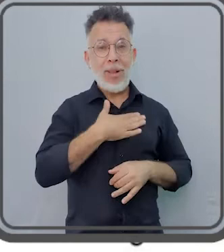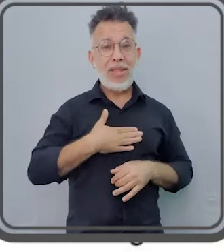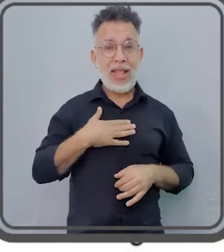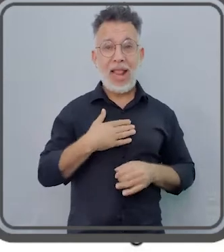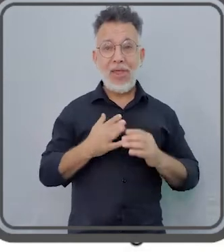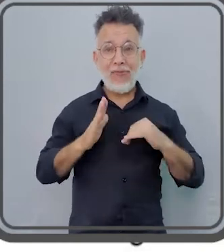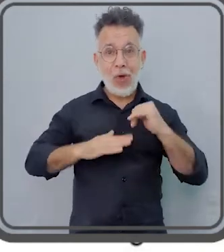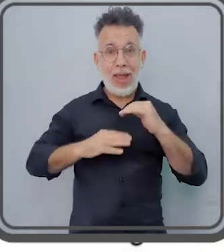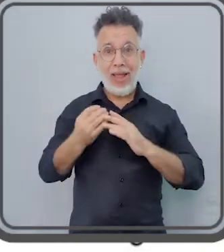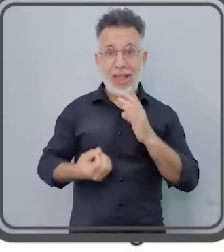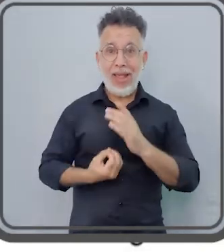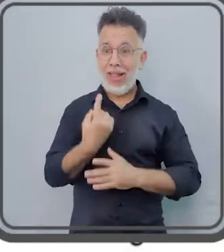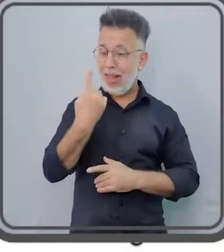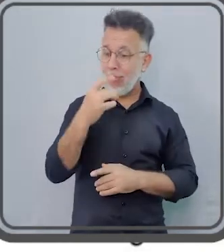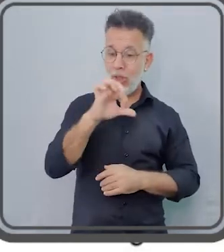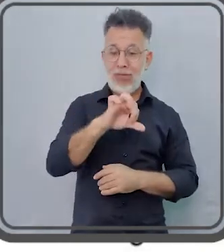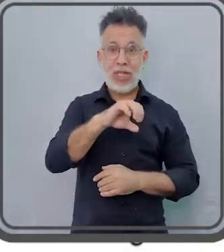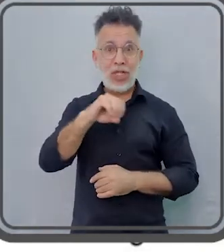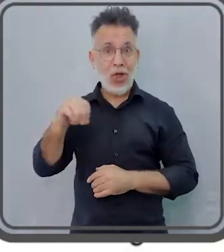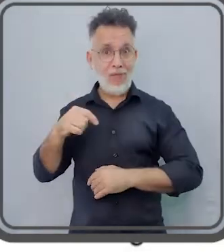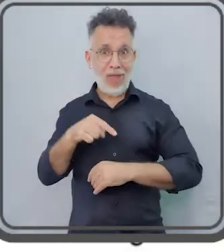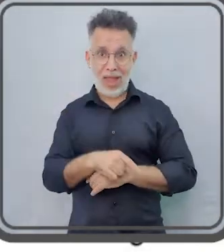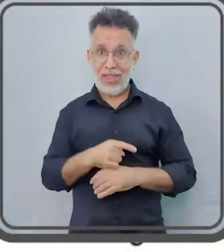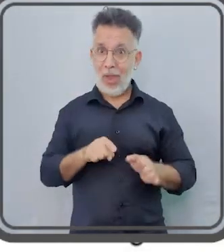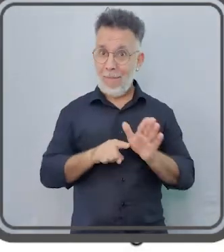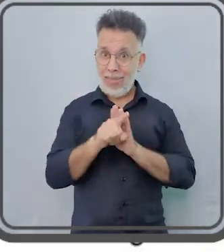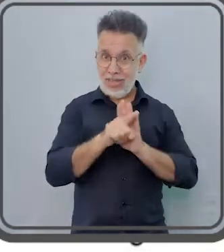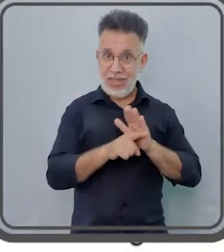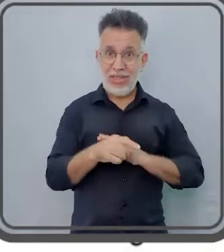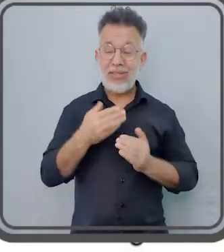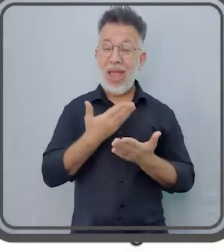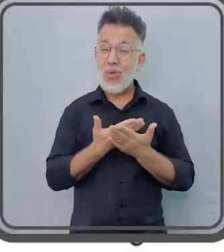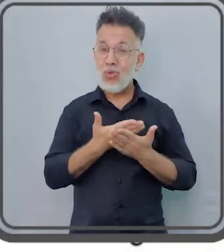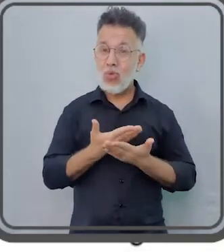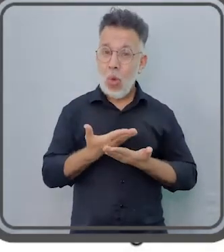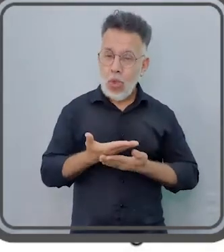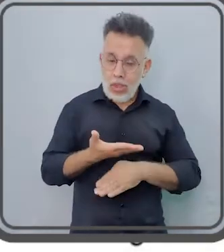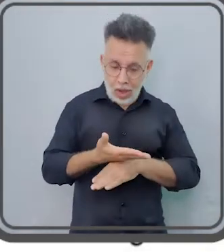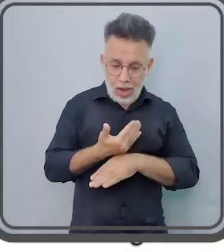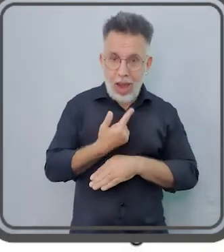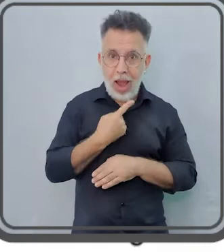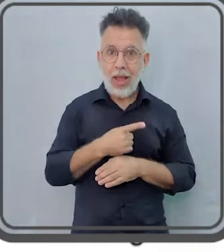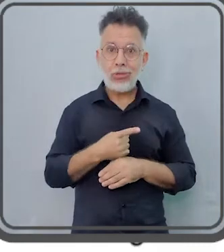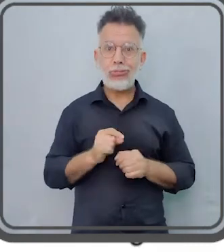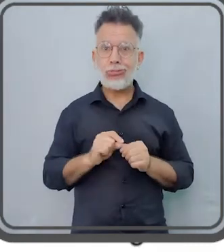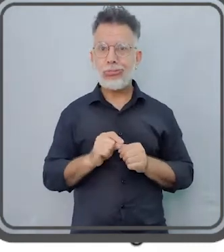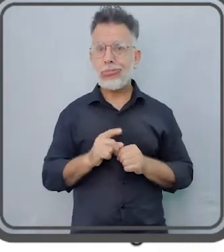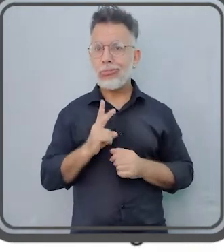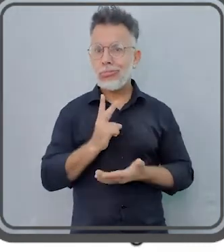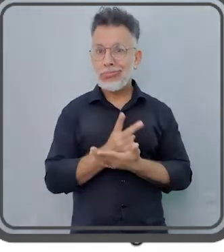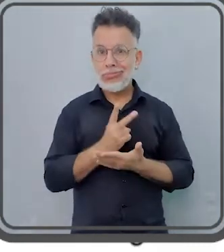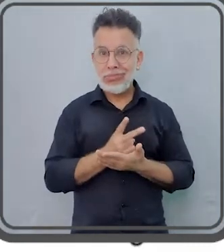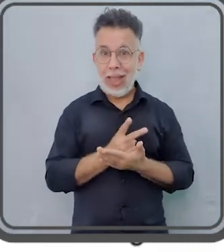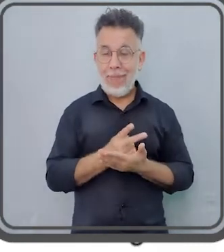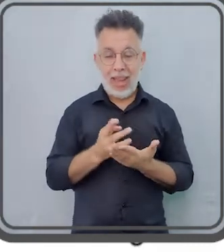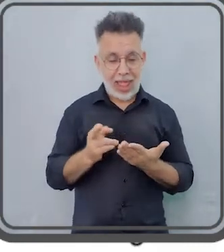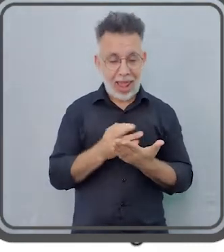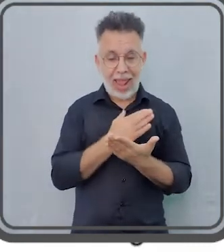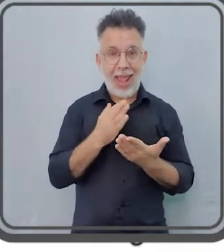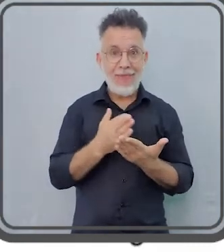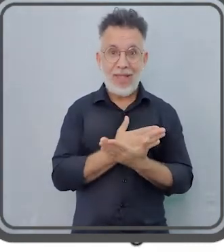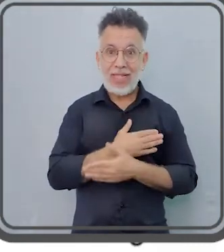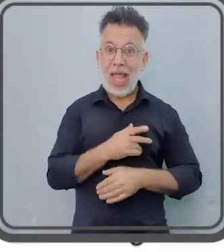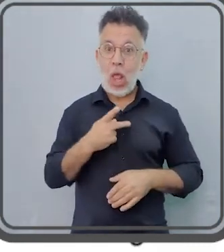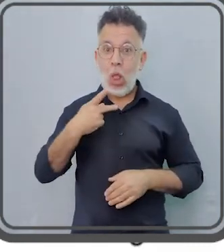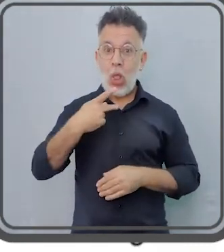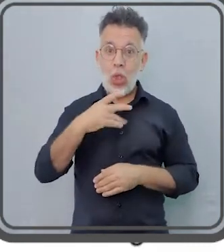eu sou mais velha que esse estudo. Então, é um estudo muito recente, né? A gente foi forjada pela revista do Ponto G, assim. E a